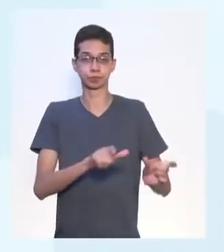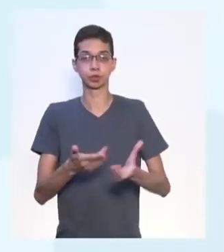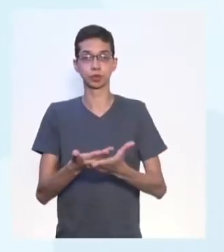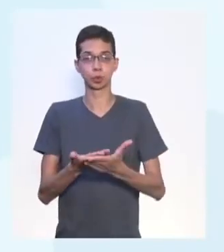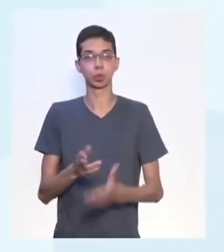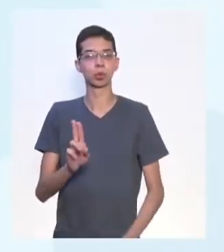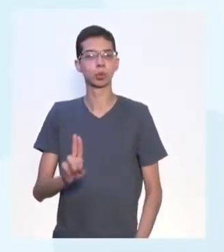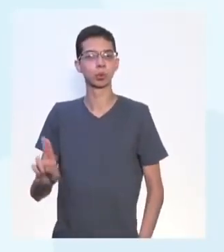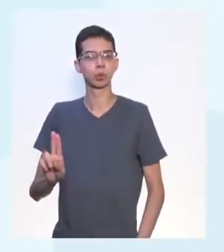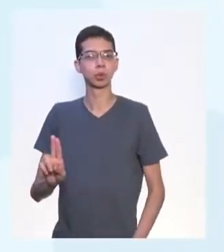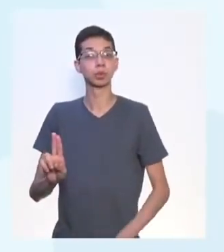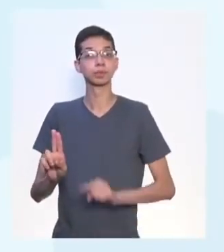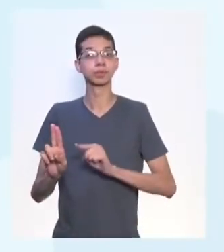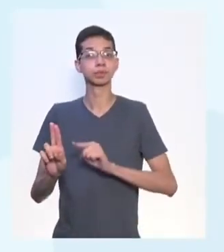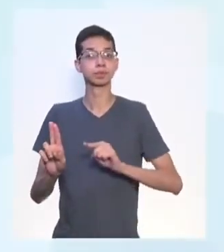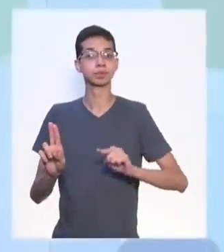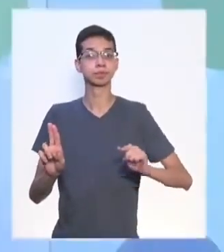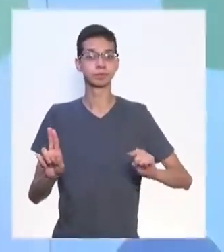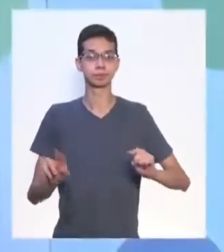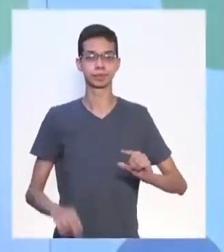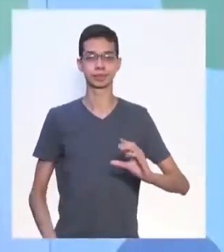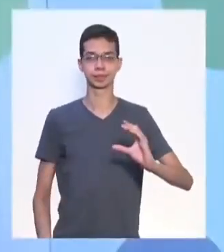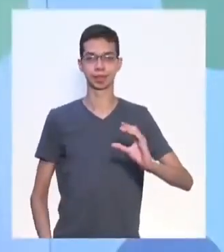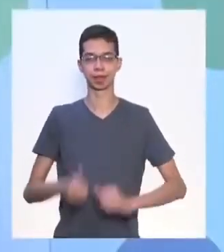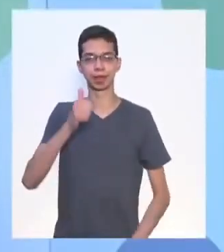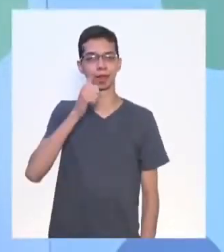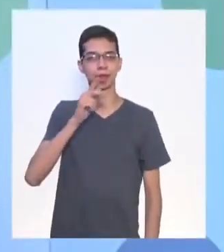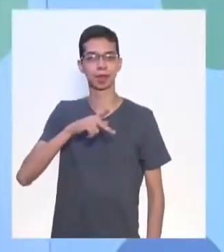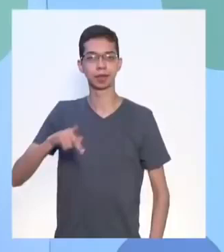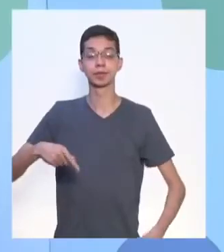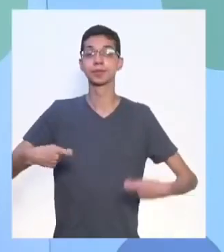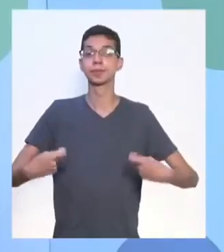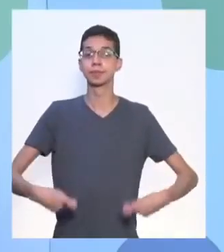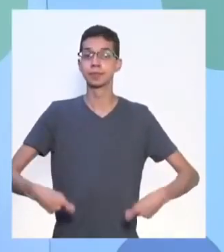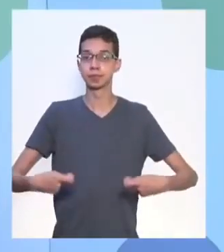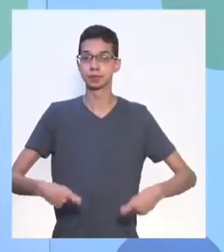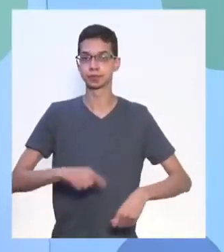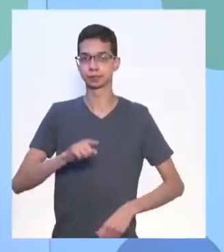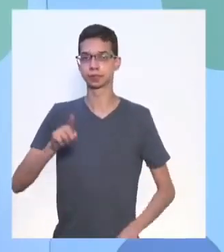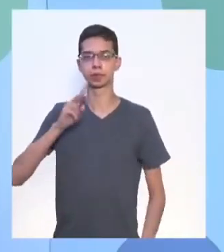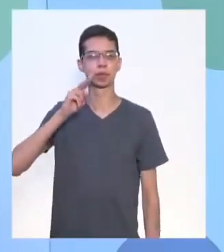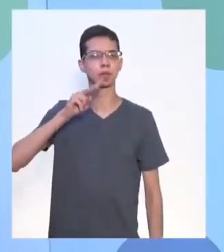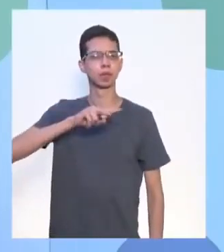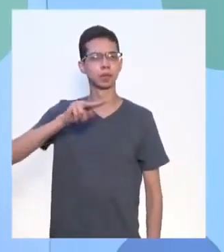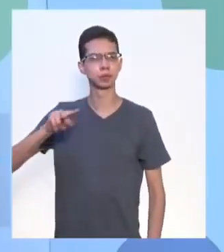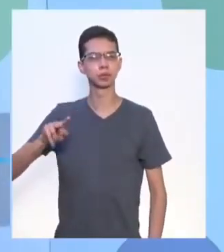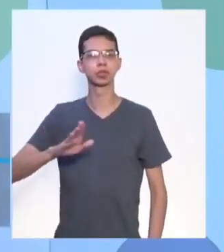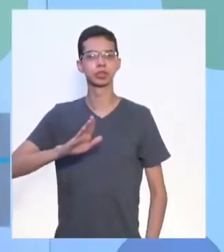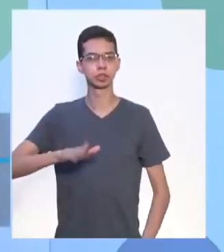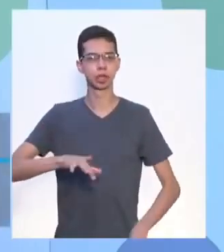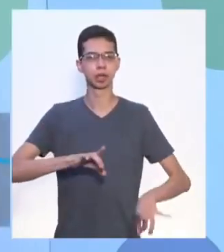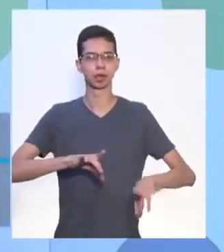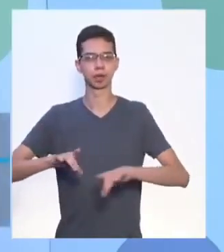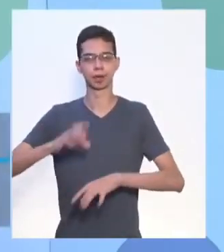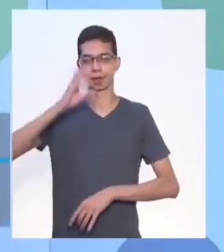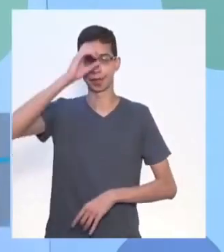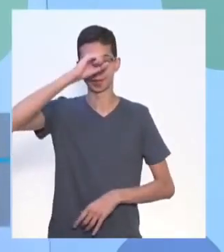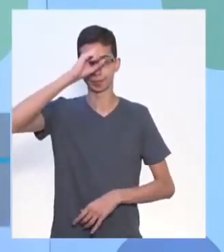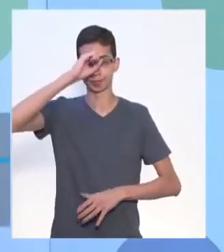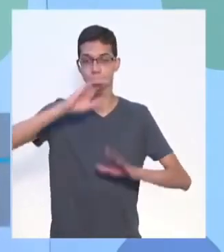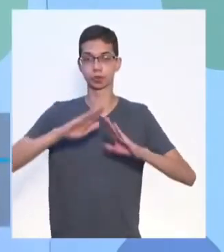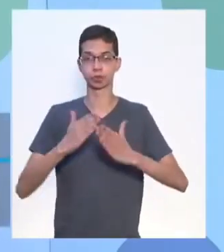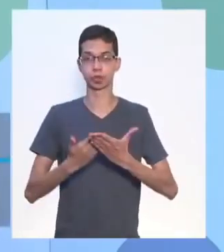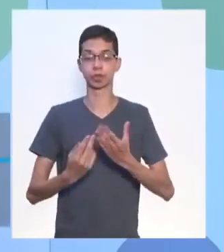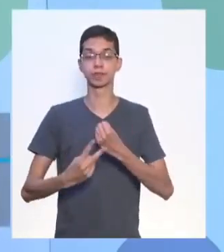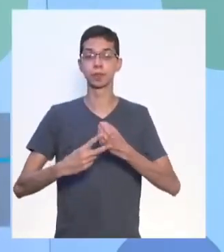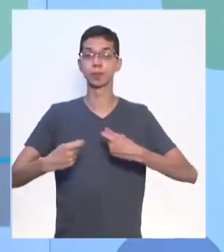professora precisa. Você vai fazer a leitura com aquelas táticas que a gente aprendeu na escola, né? Precisa complementar esse verbo ou não? Faça